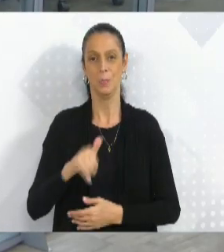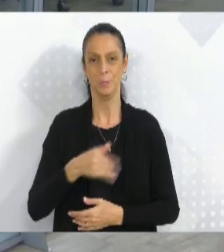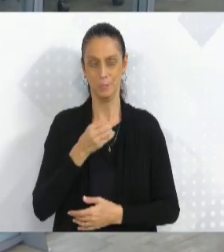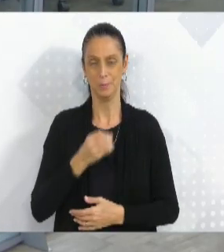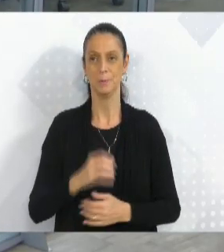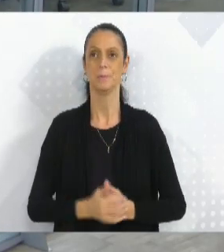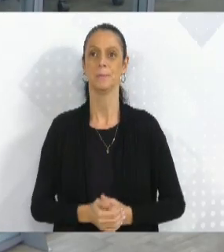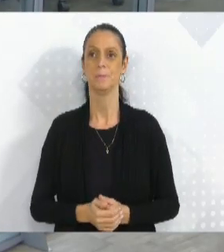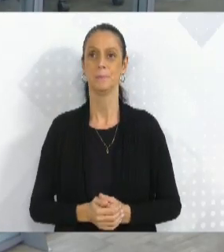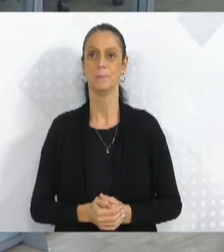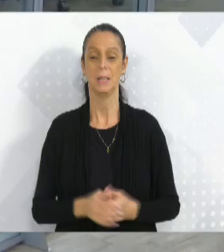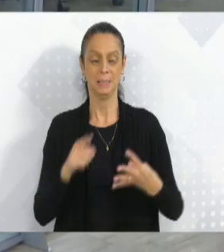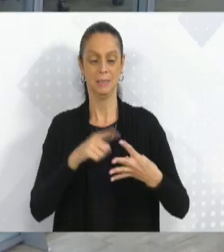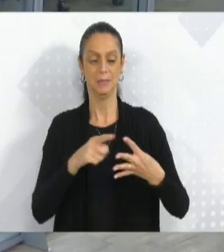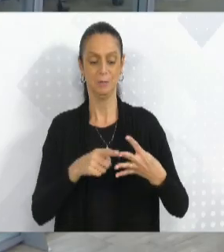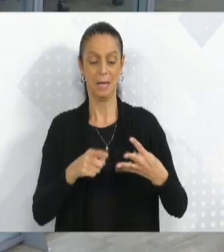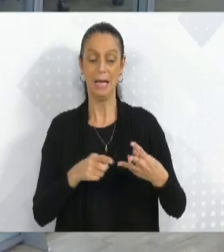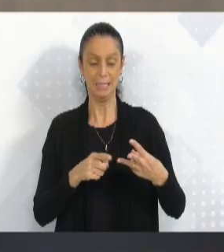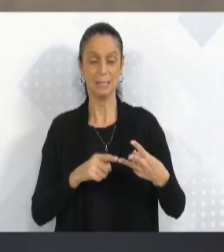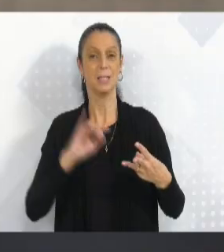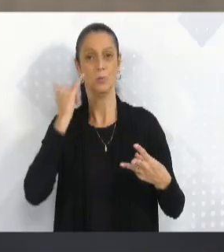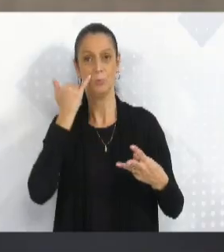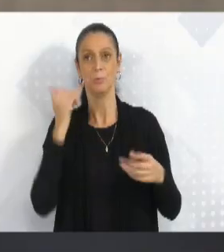Vereador João Paulo